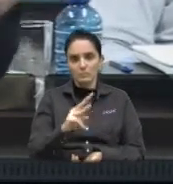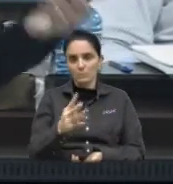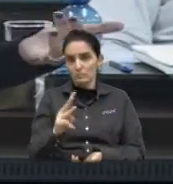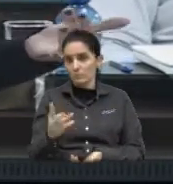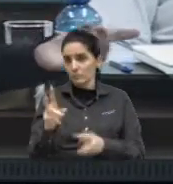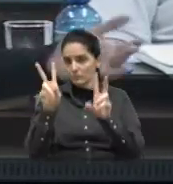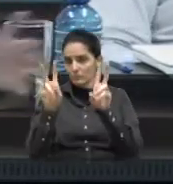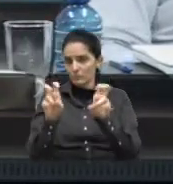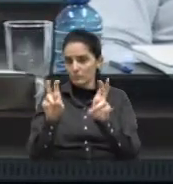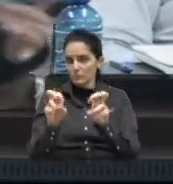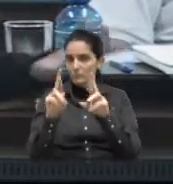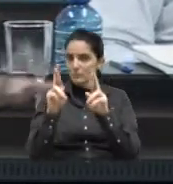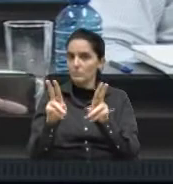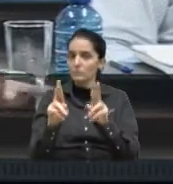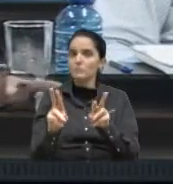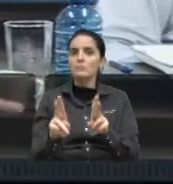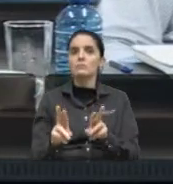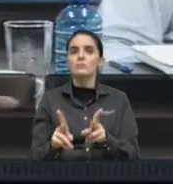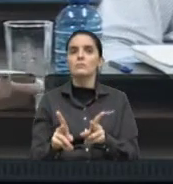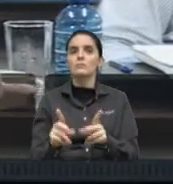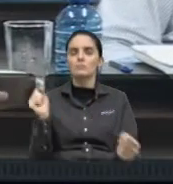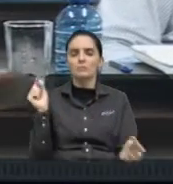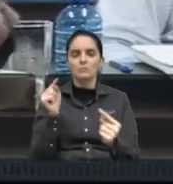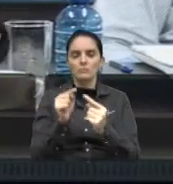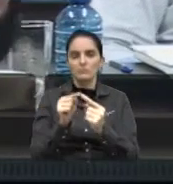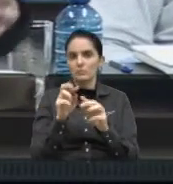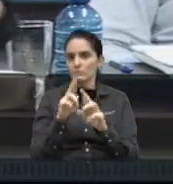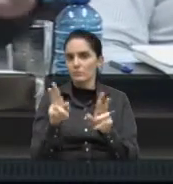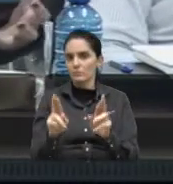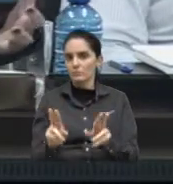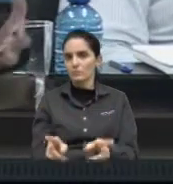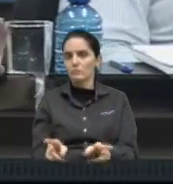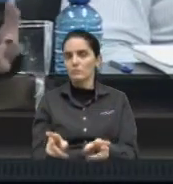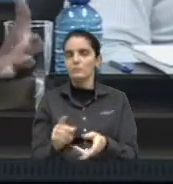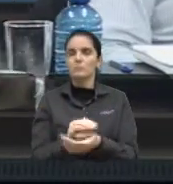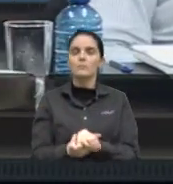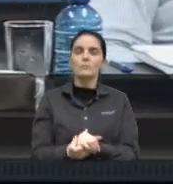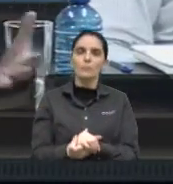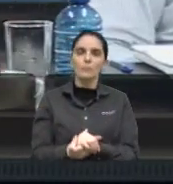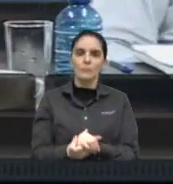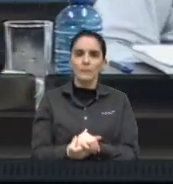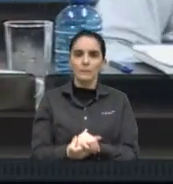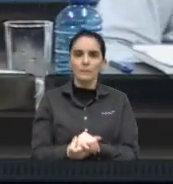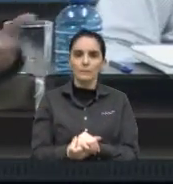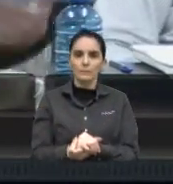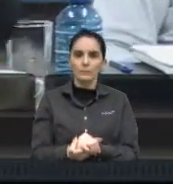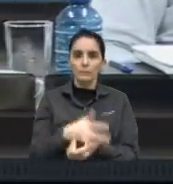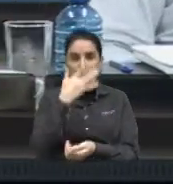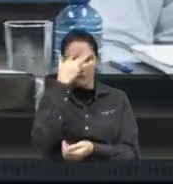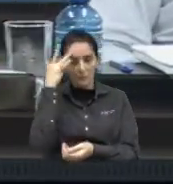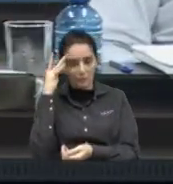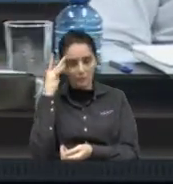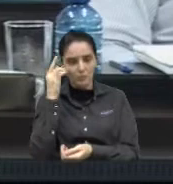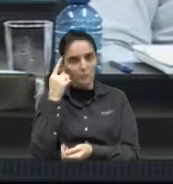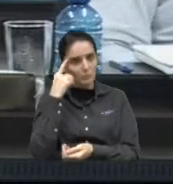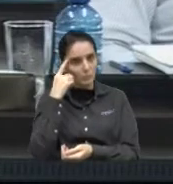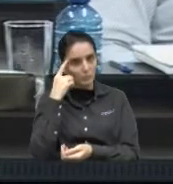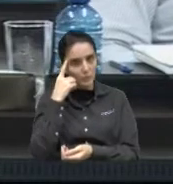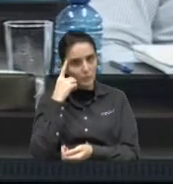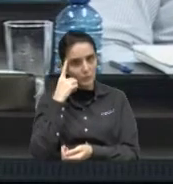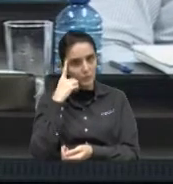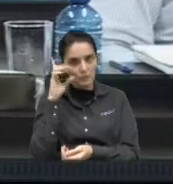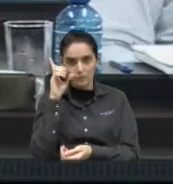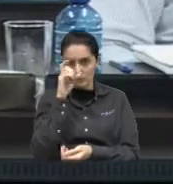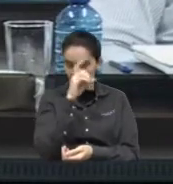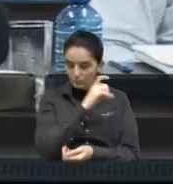comissões permanentes diversos objetos então até estes que têm essa dificuldade e como eu também trabalham à